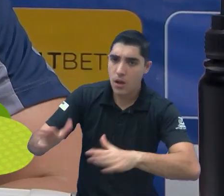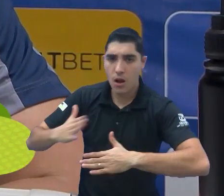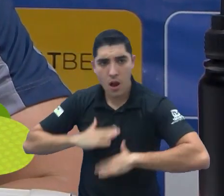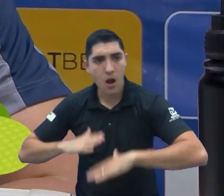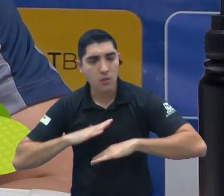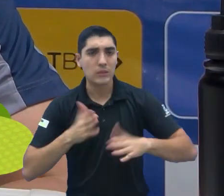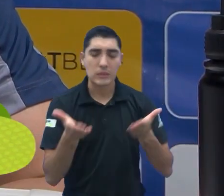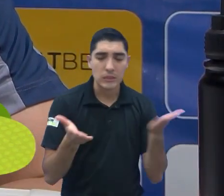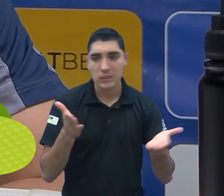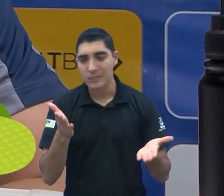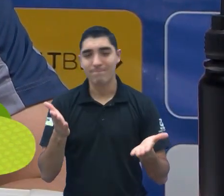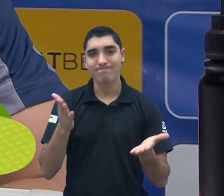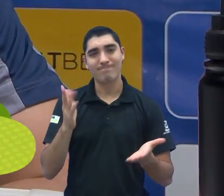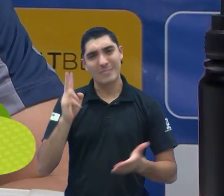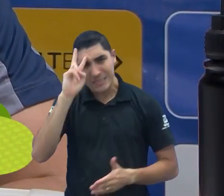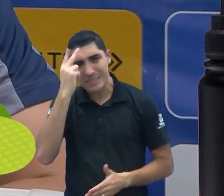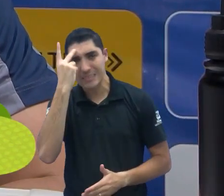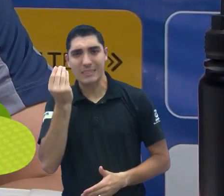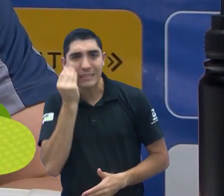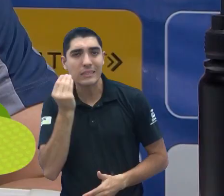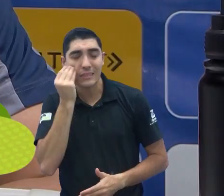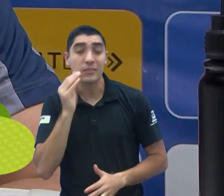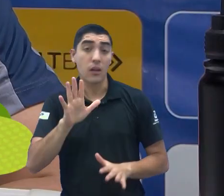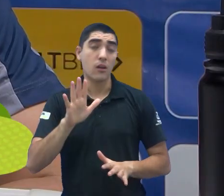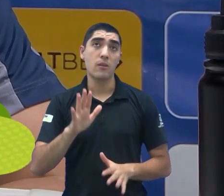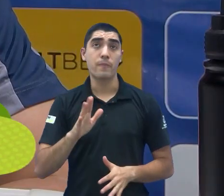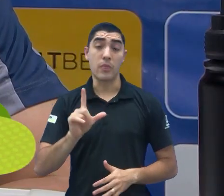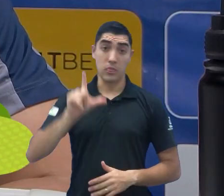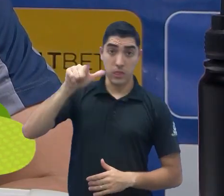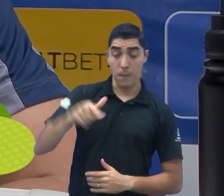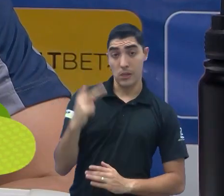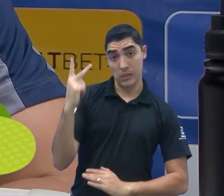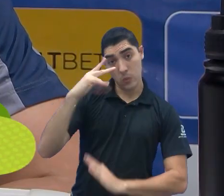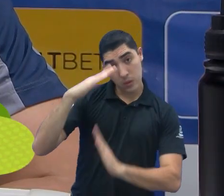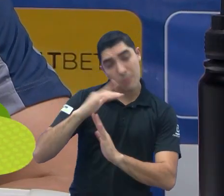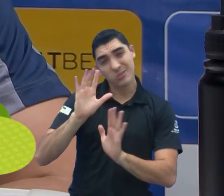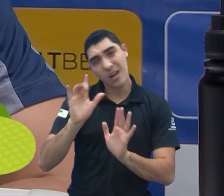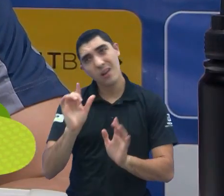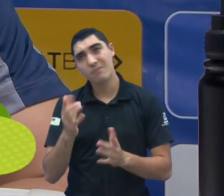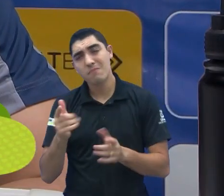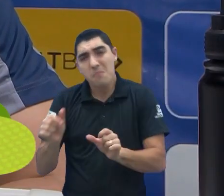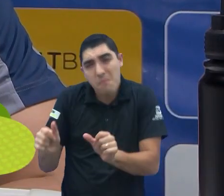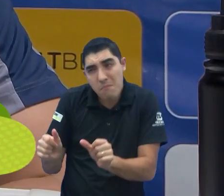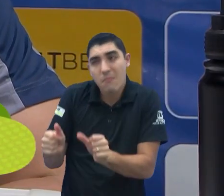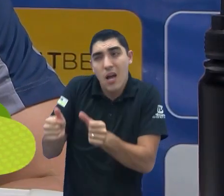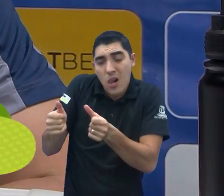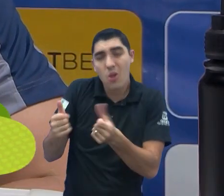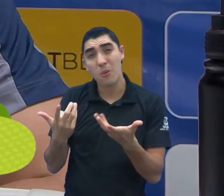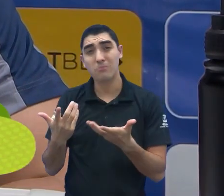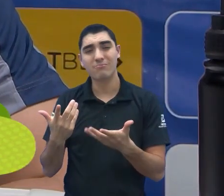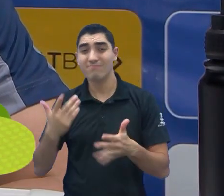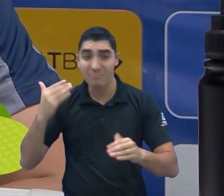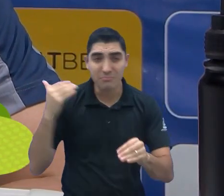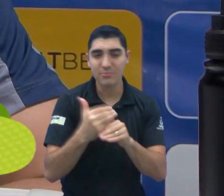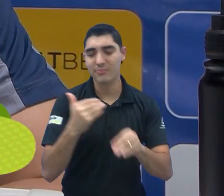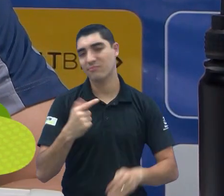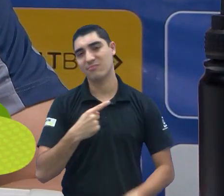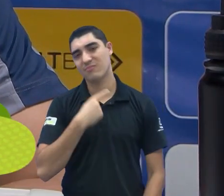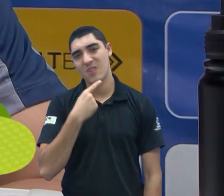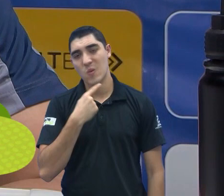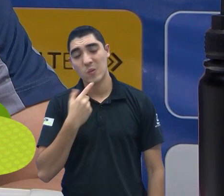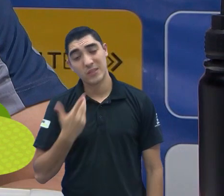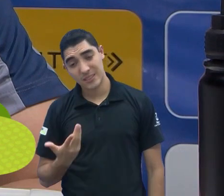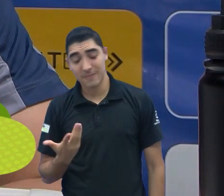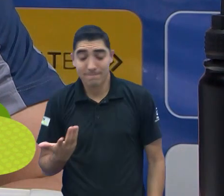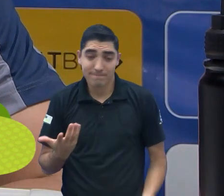situação. Acredito que a gente melhorou um pouco no segundo tempo, mas não foi suficiente para empatar nem virar o jogo. São coisas que a